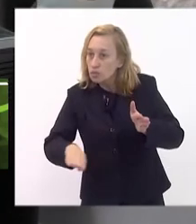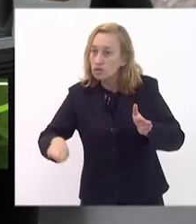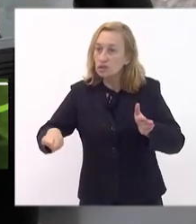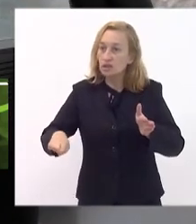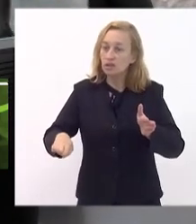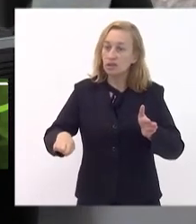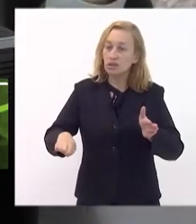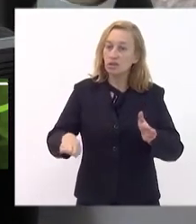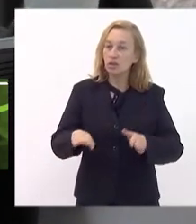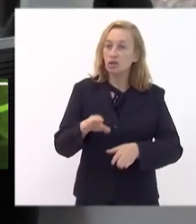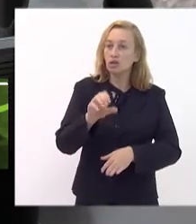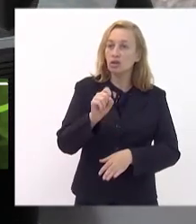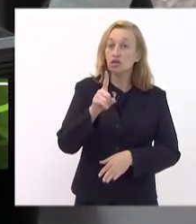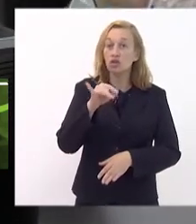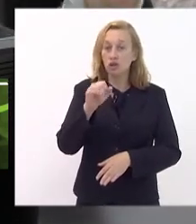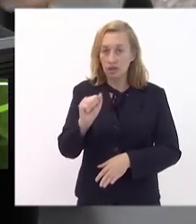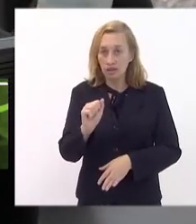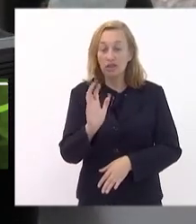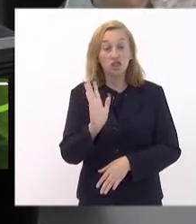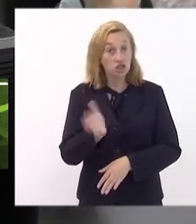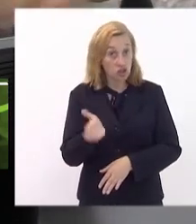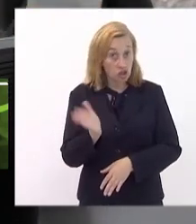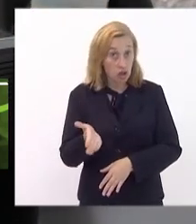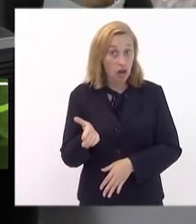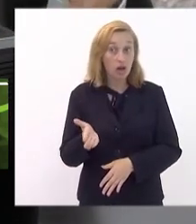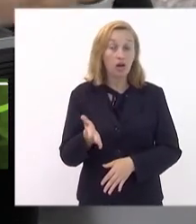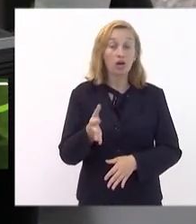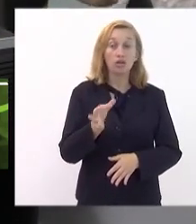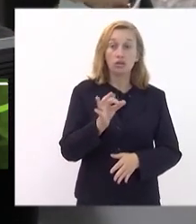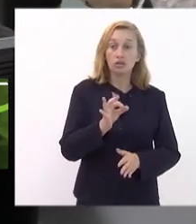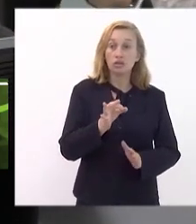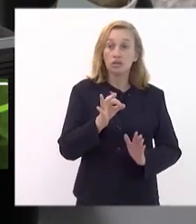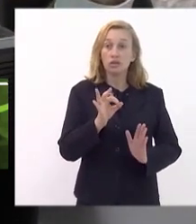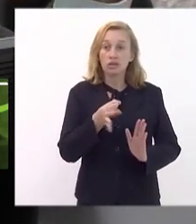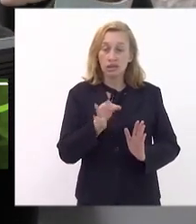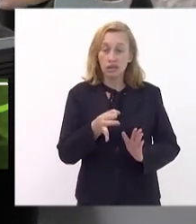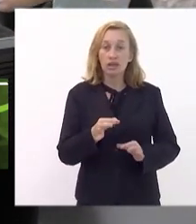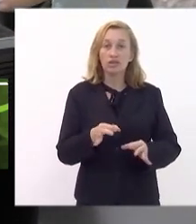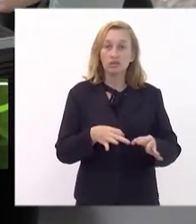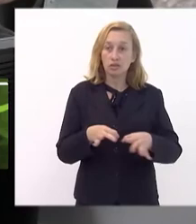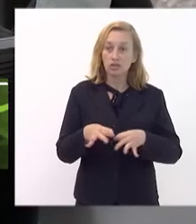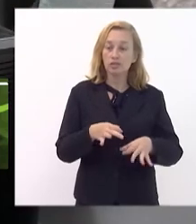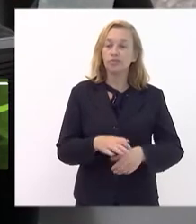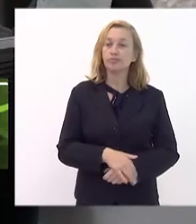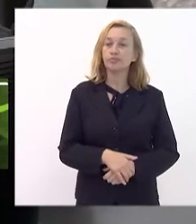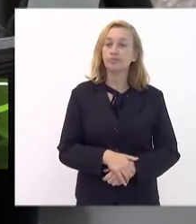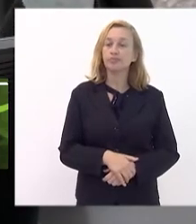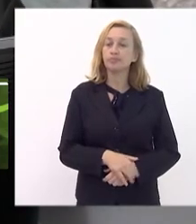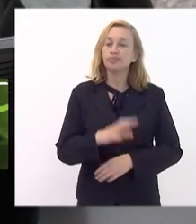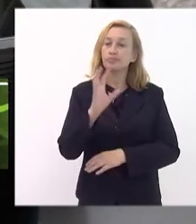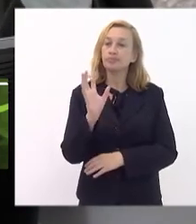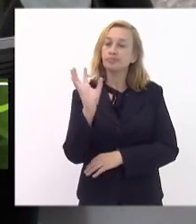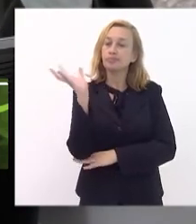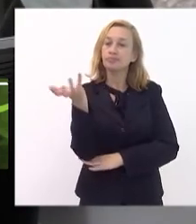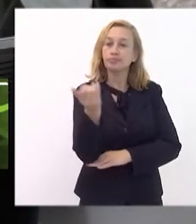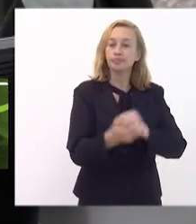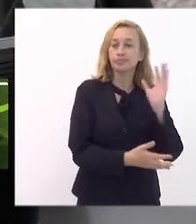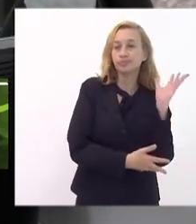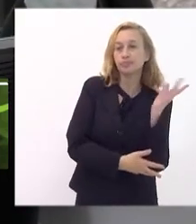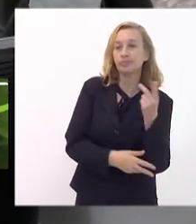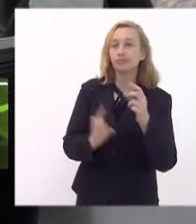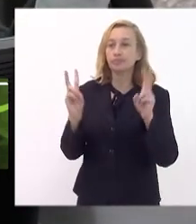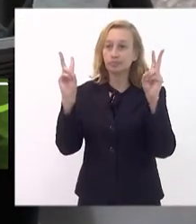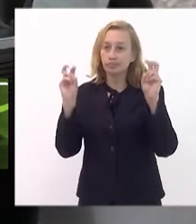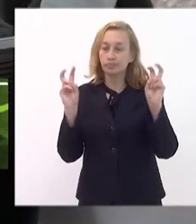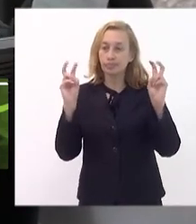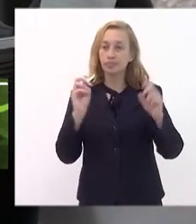sólida, né, que também já é um fato concreto, trazendo problemas, etc. As questões ambientais, elas